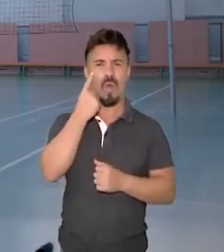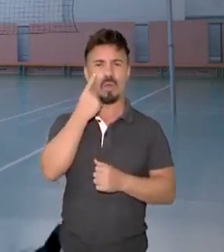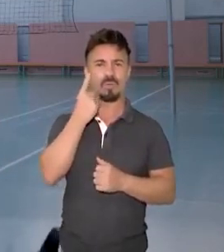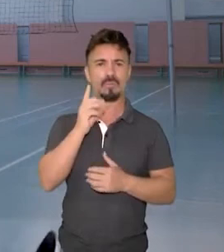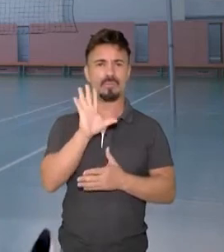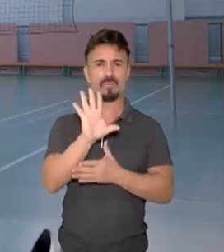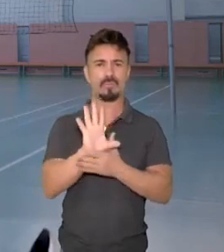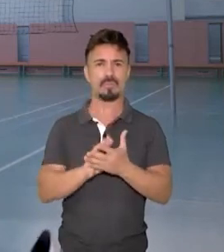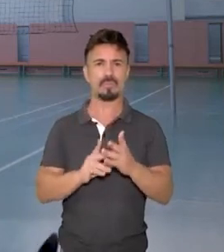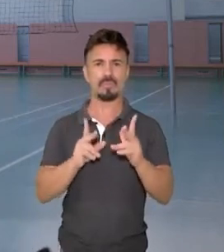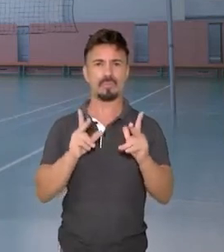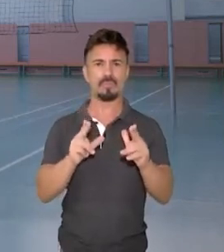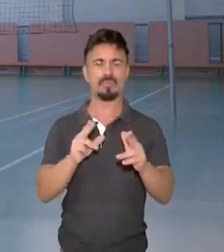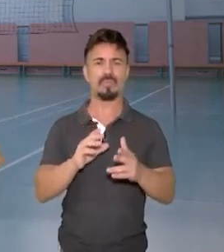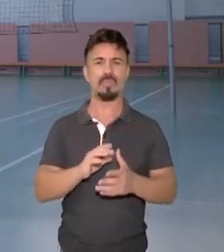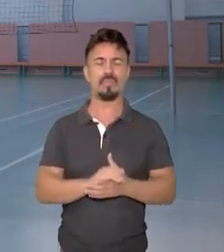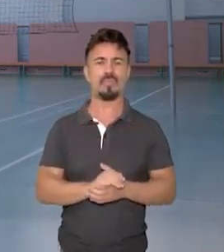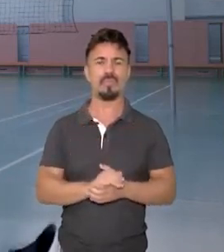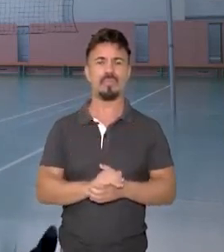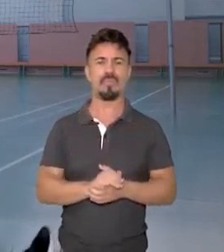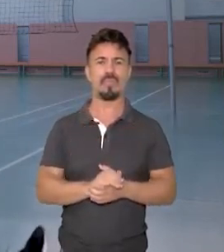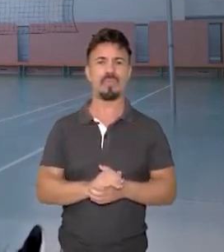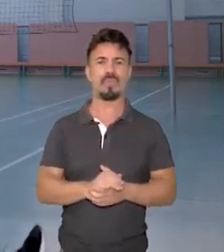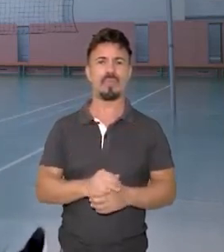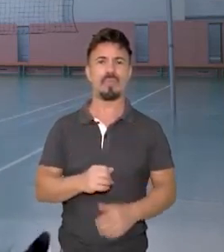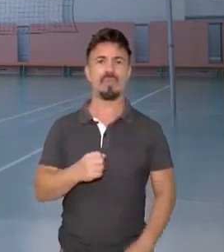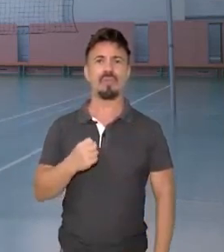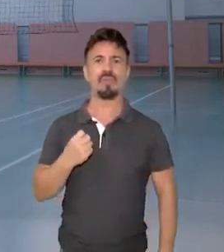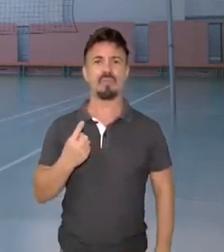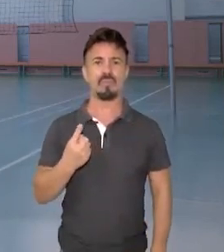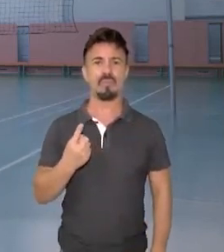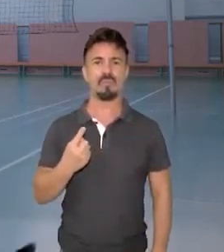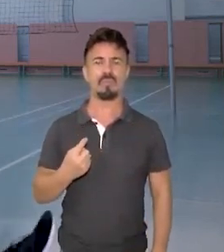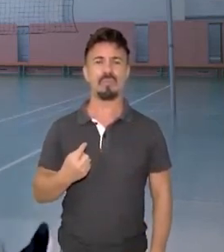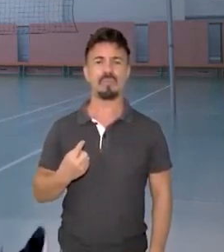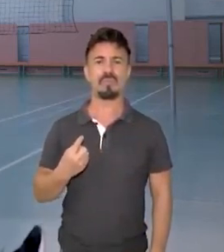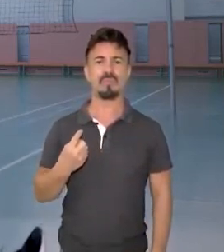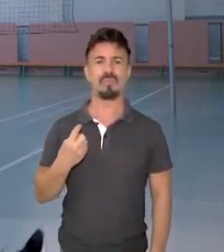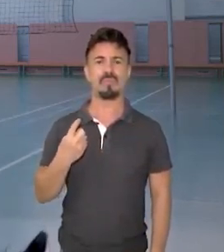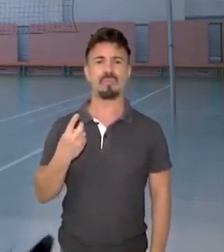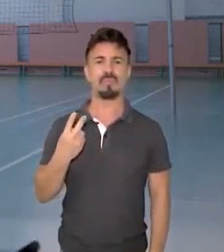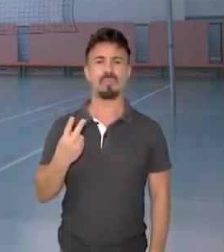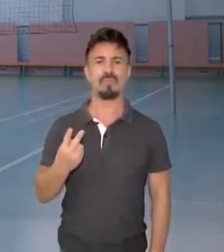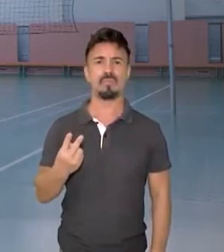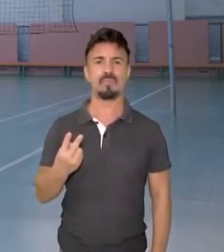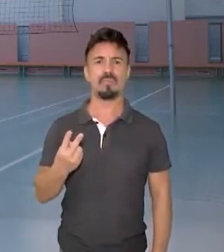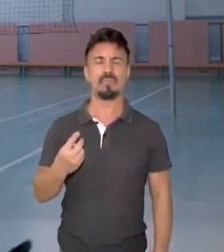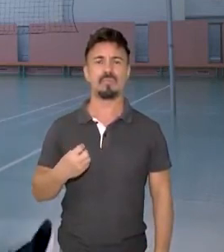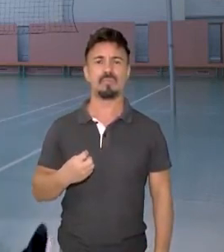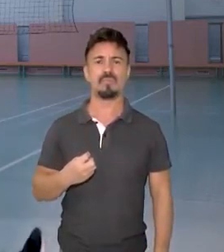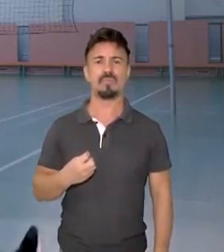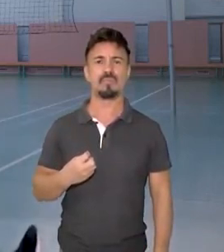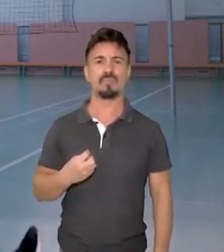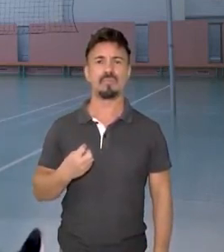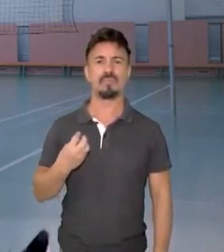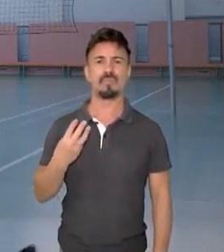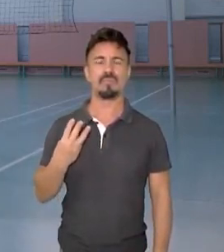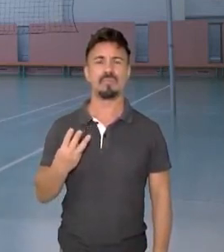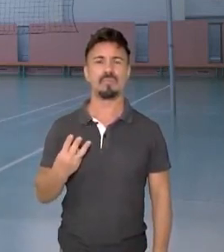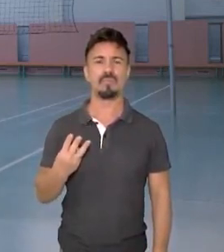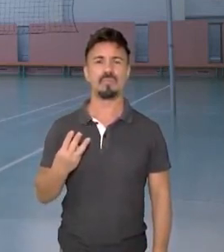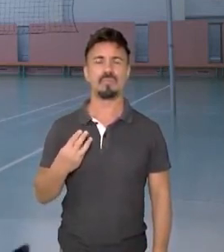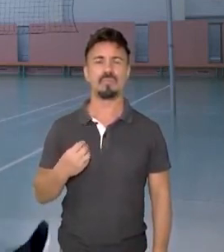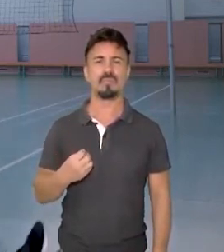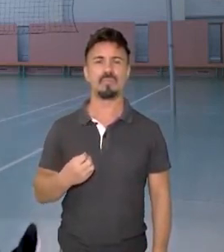dois anos a conta Déia G1 um dois